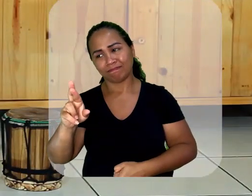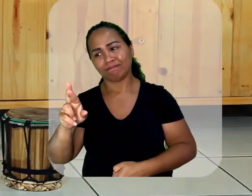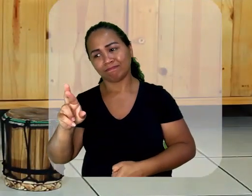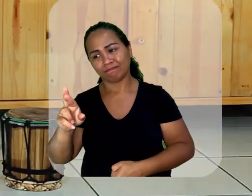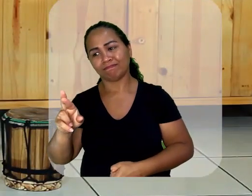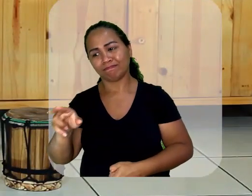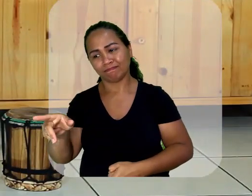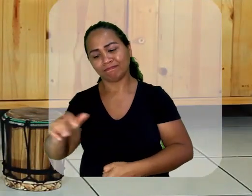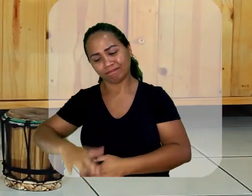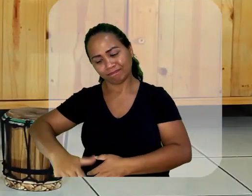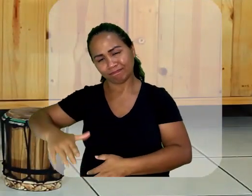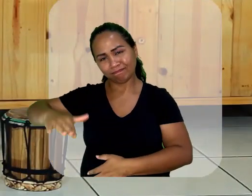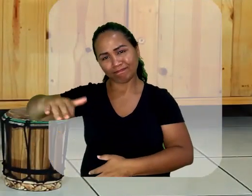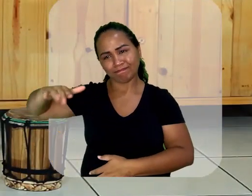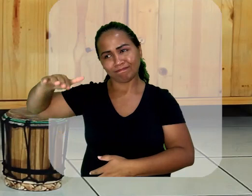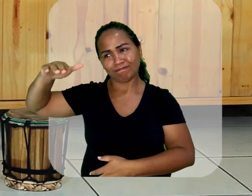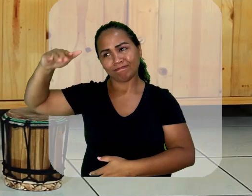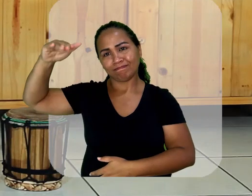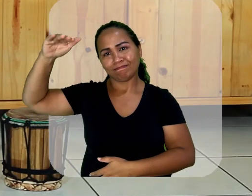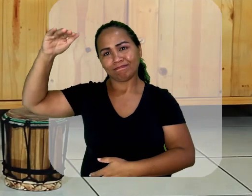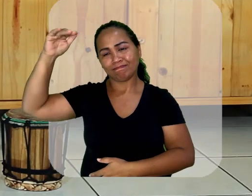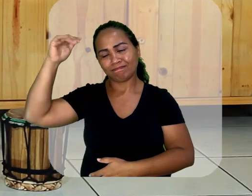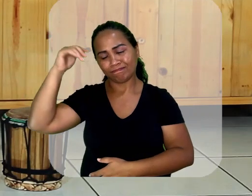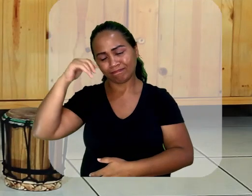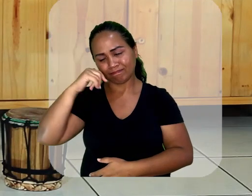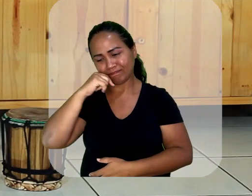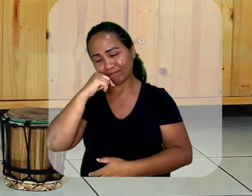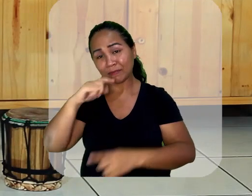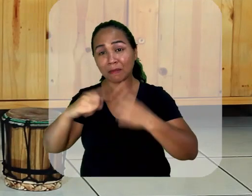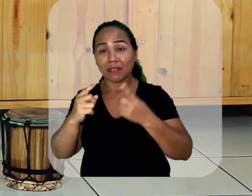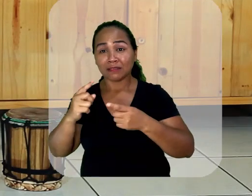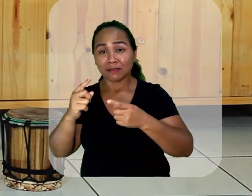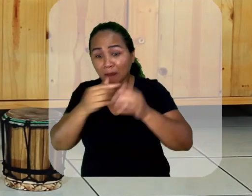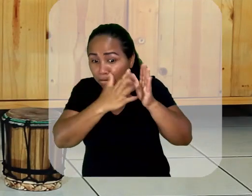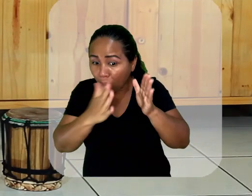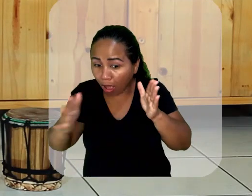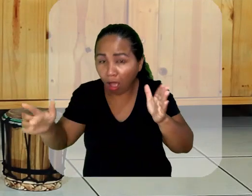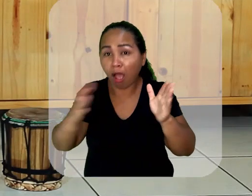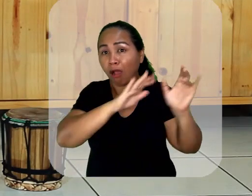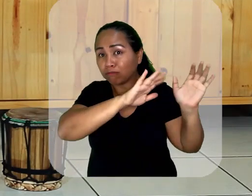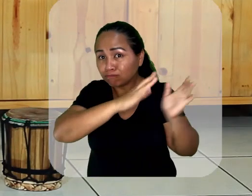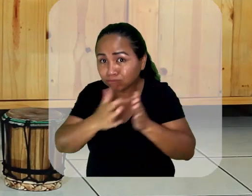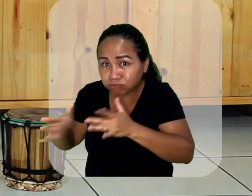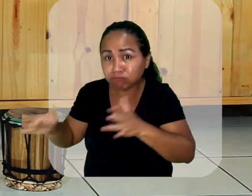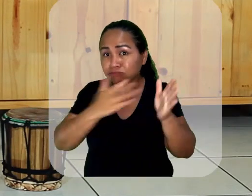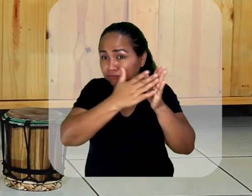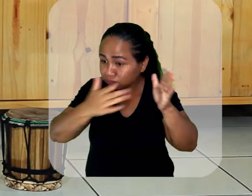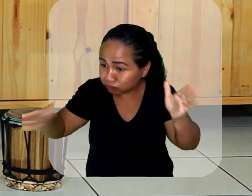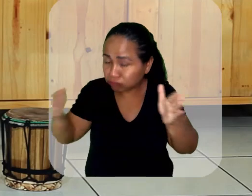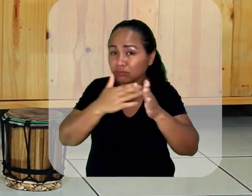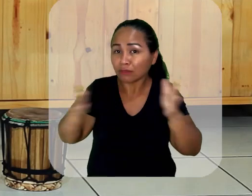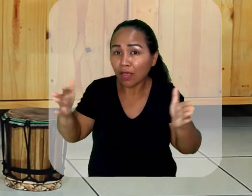Entretanto, o tempo exige implacável, amorosamente, que eu abra